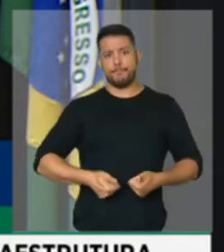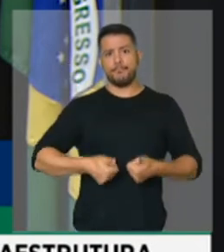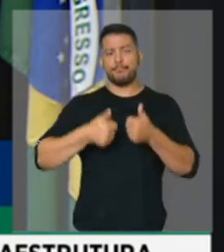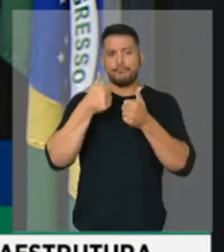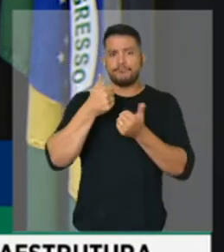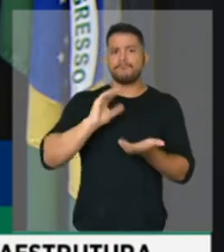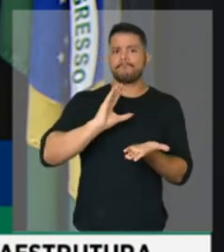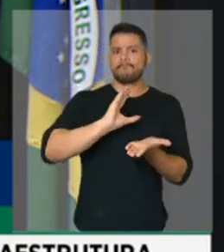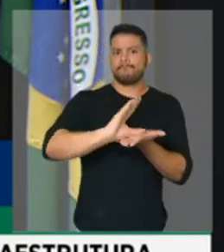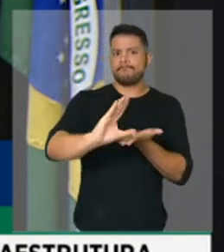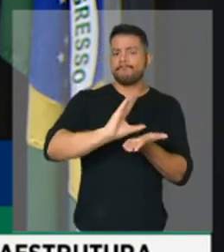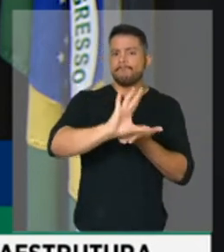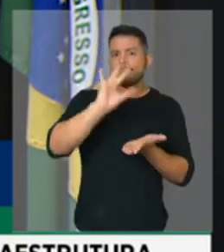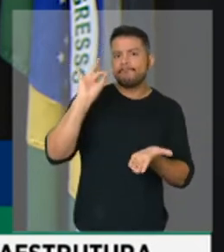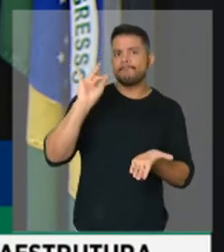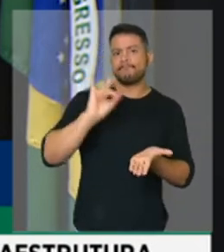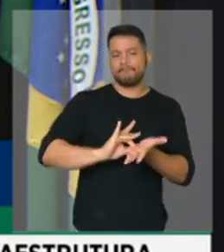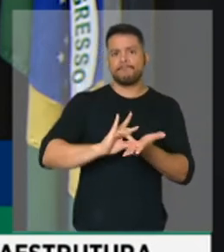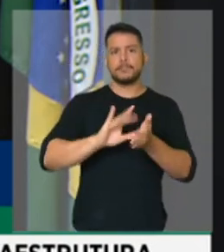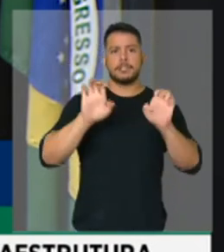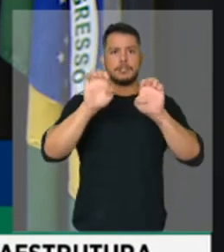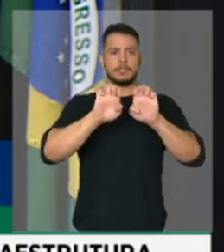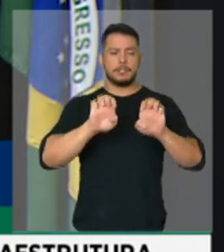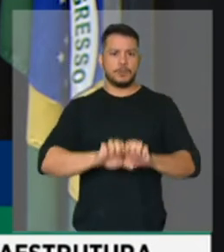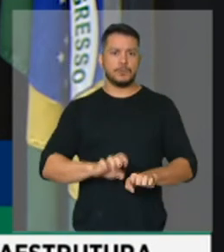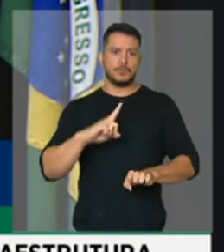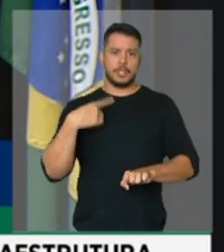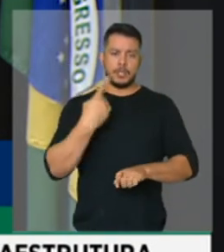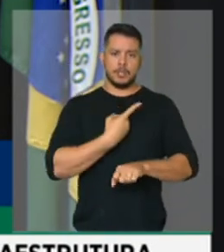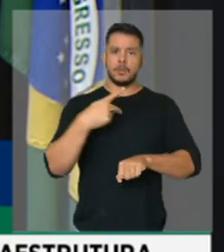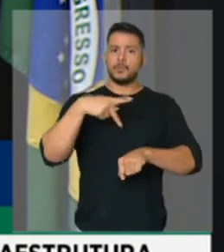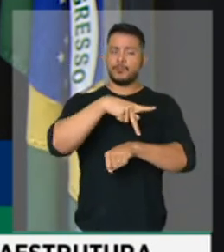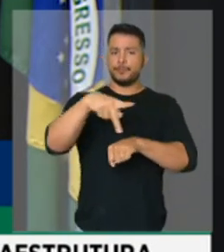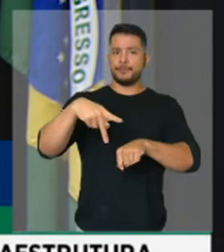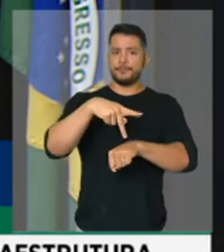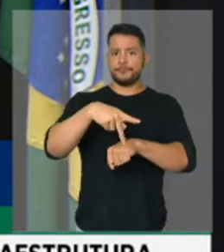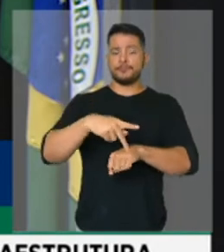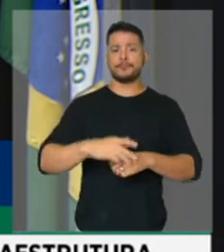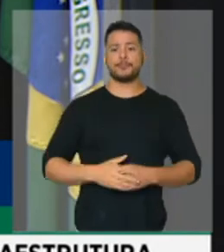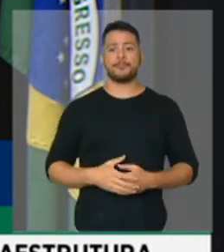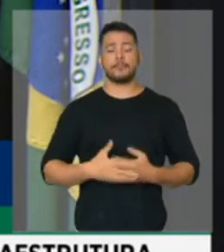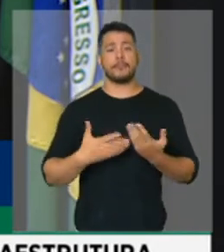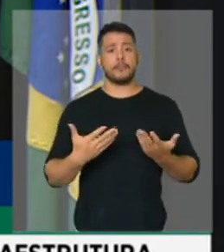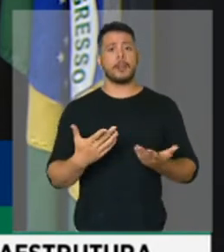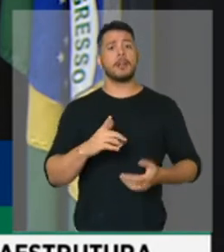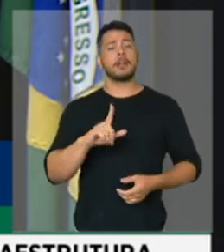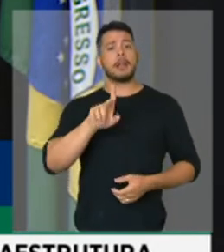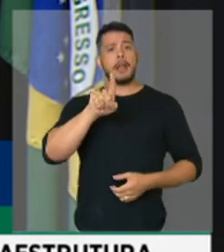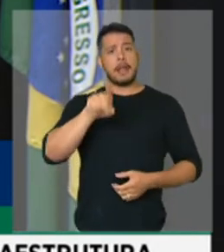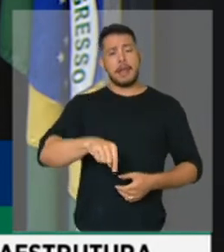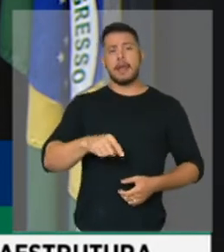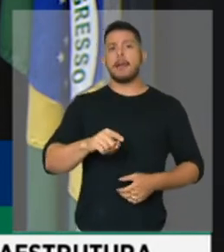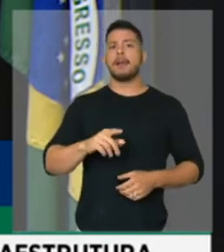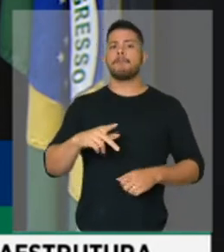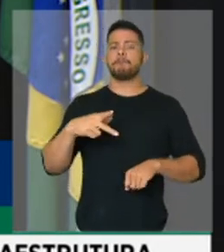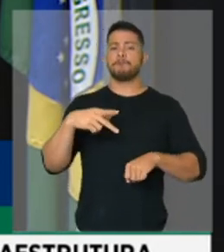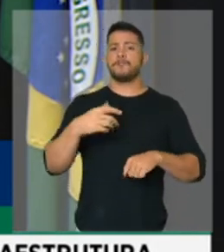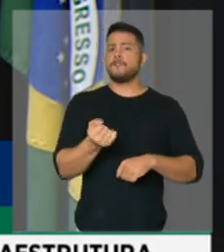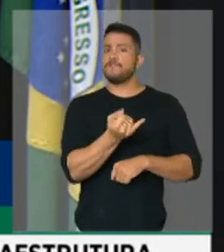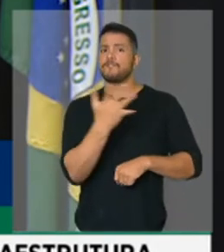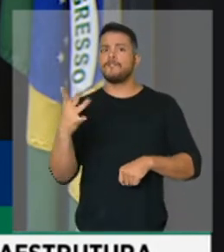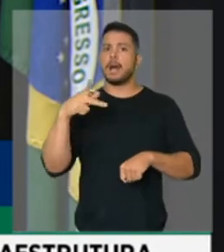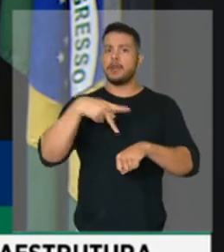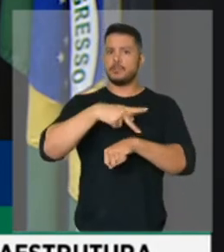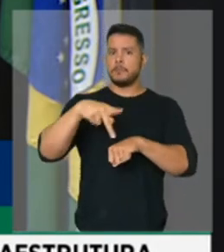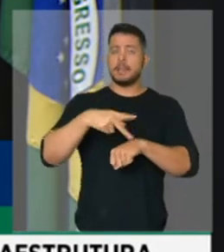investimentos efetivos na infraestrutura do nosso país, através da debentures, que é algo utilizado já em vários países do mundo e